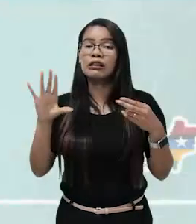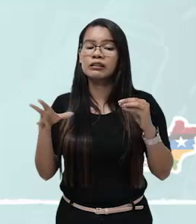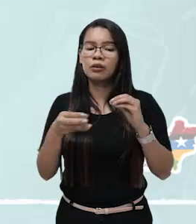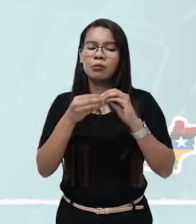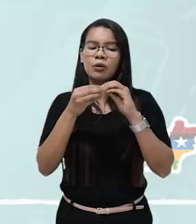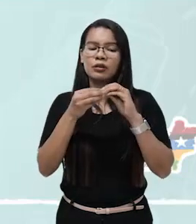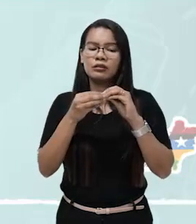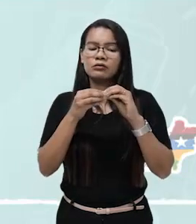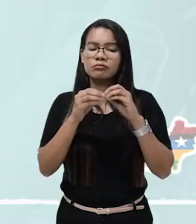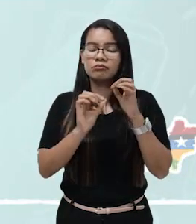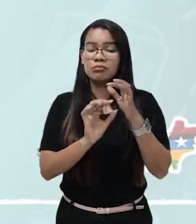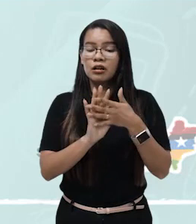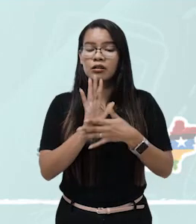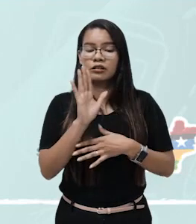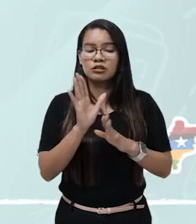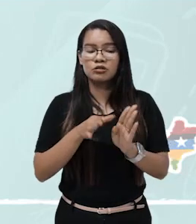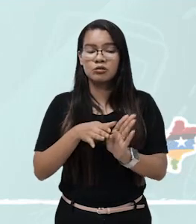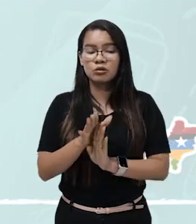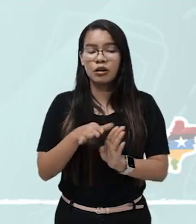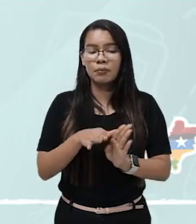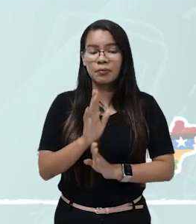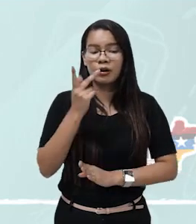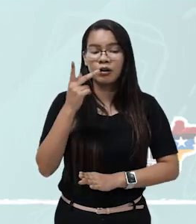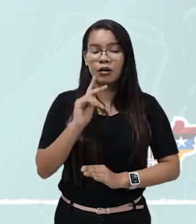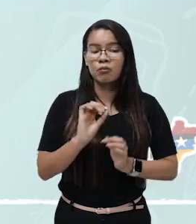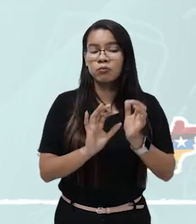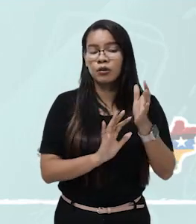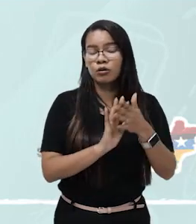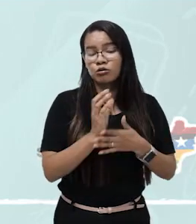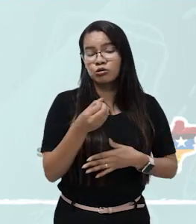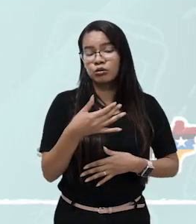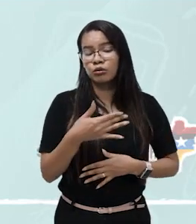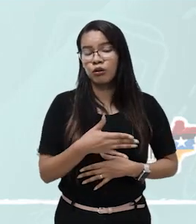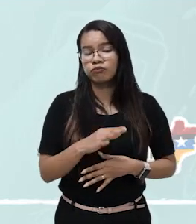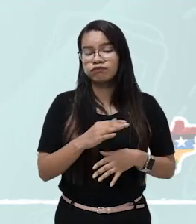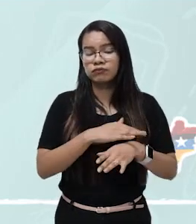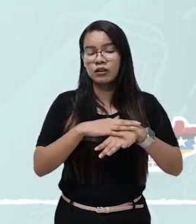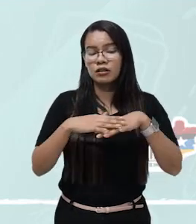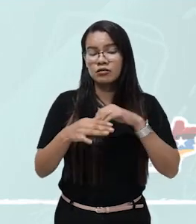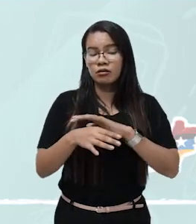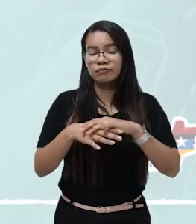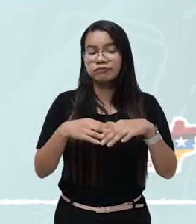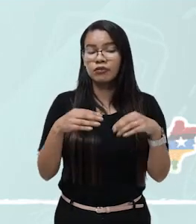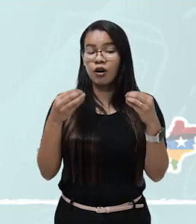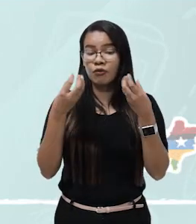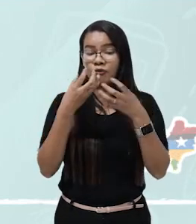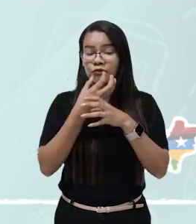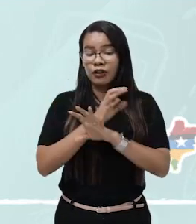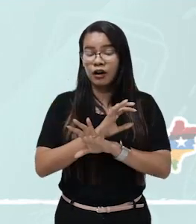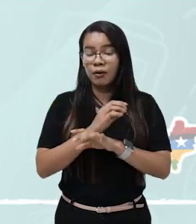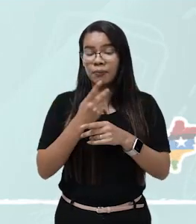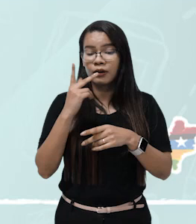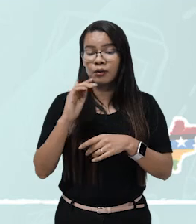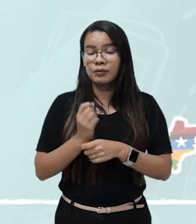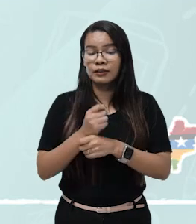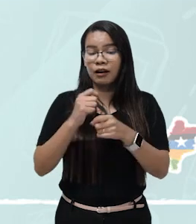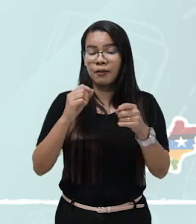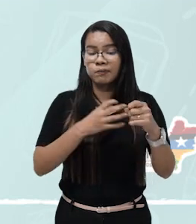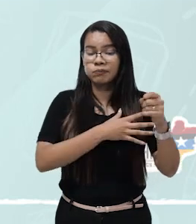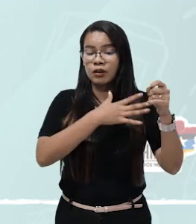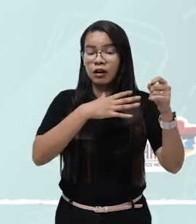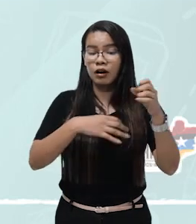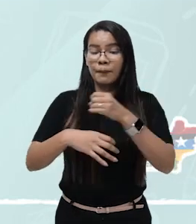tecidos fracos, para aumentar a massa corporal magra ou para aumentar a massa óssea. No caso de doenças como osteoporose.